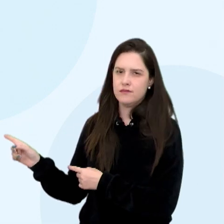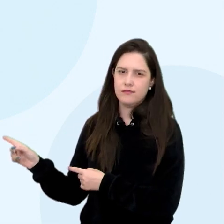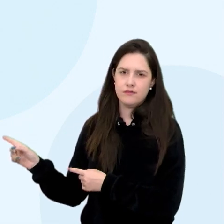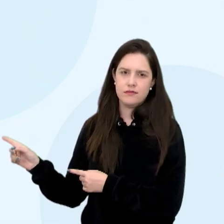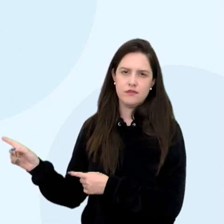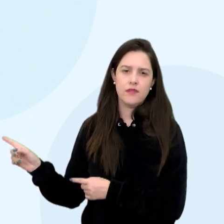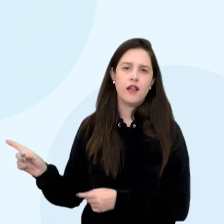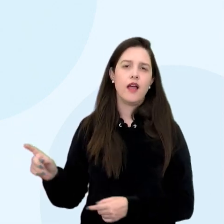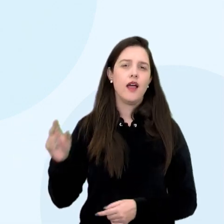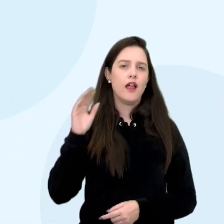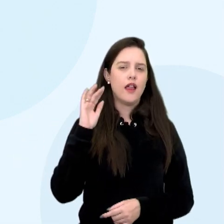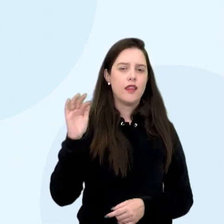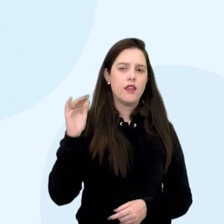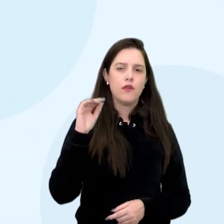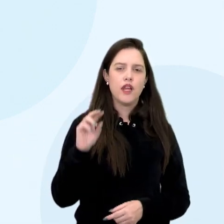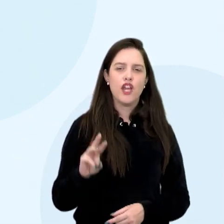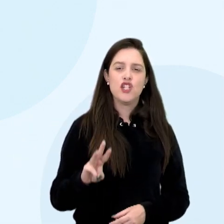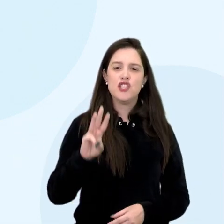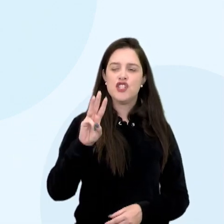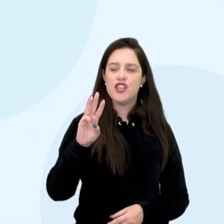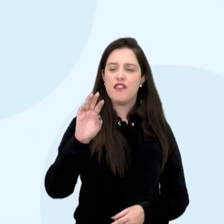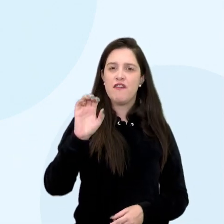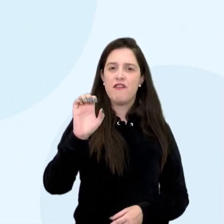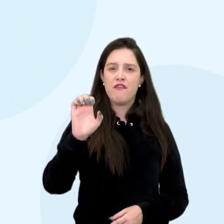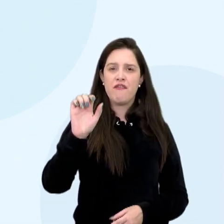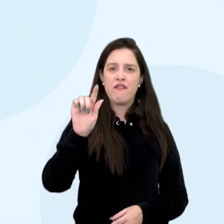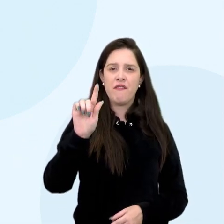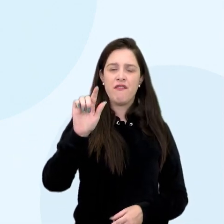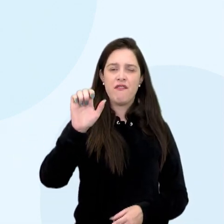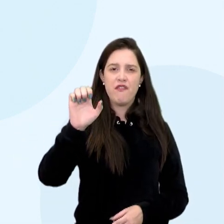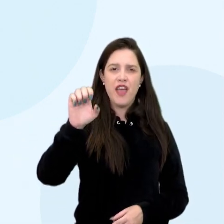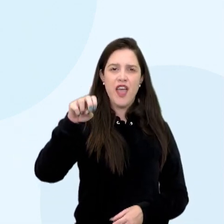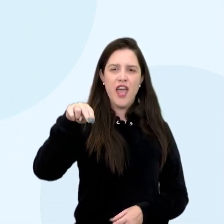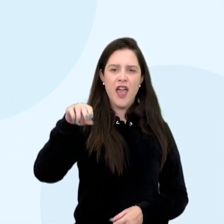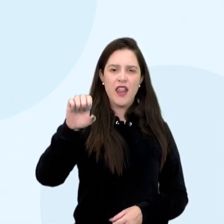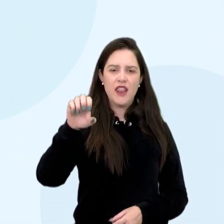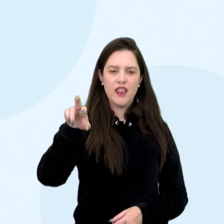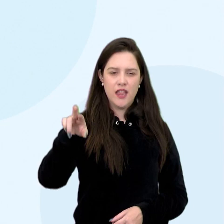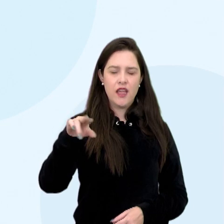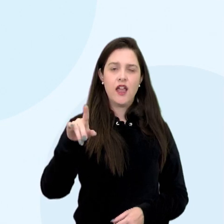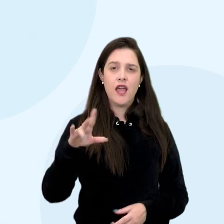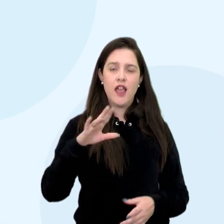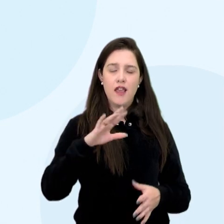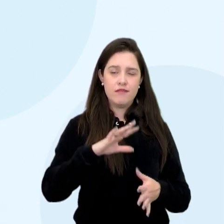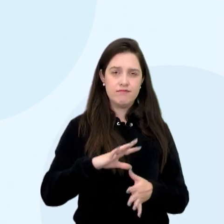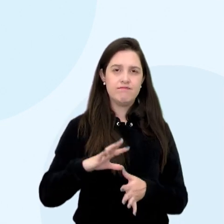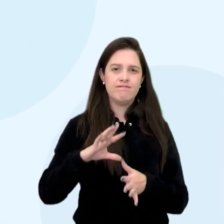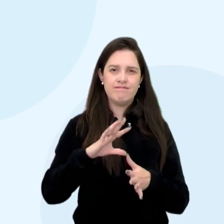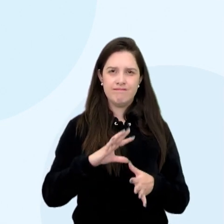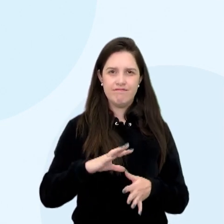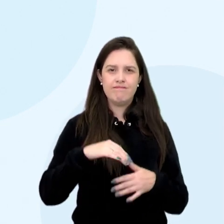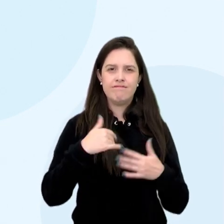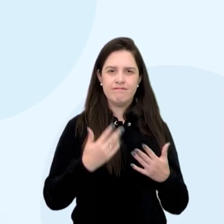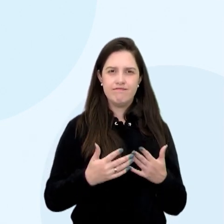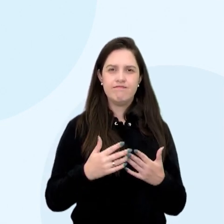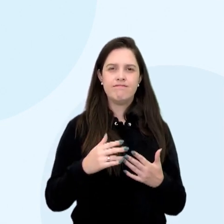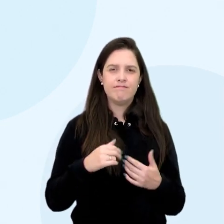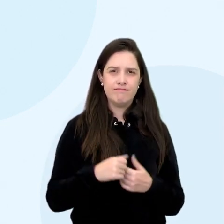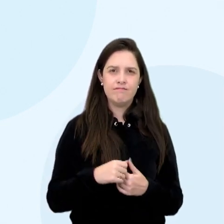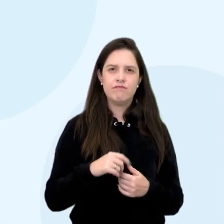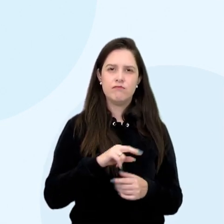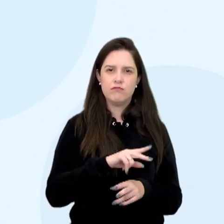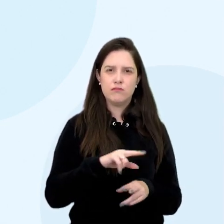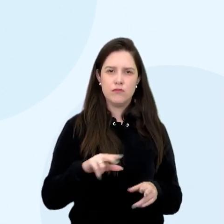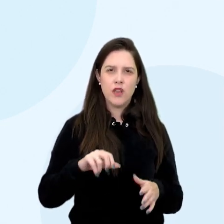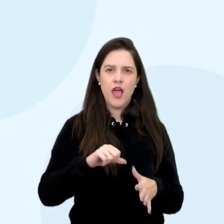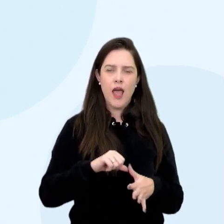Wegener aí na relação dos seres vivos, né? Então tem a questão aí geológica, né, da junção aí da África e da América do